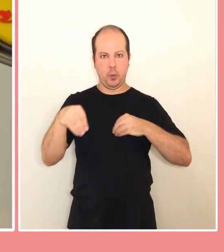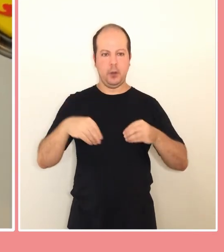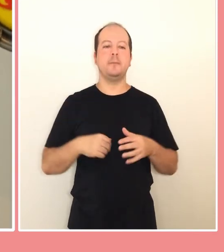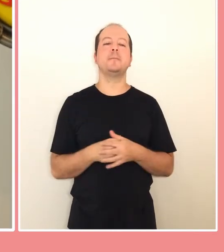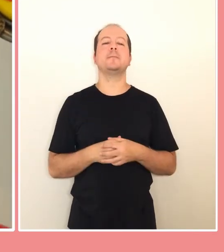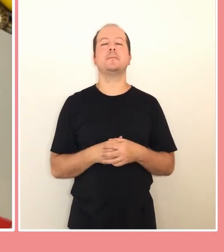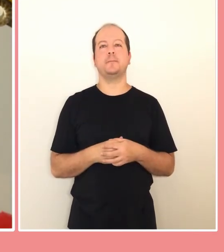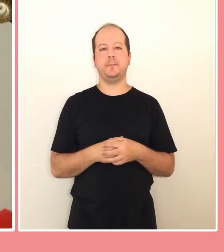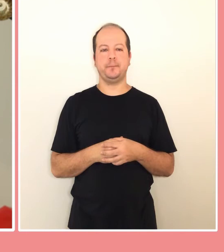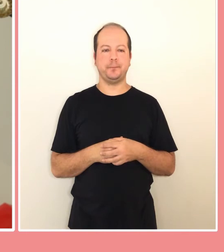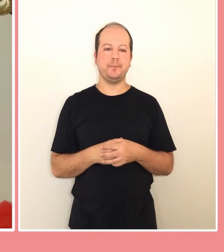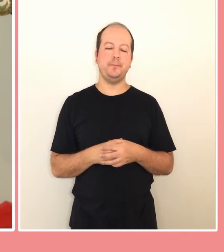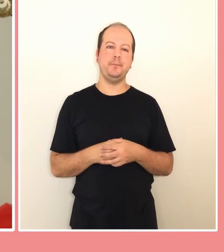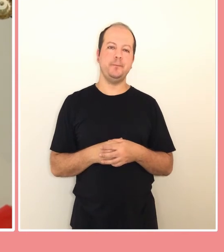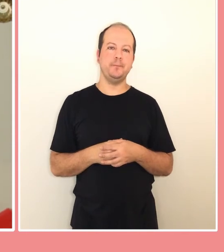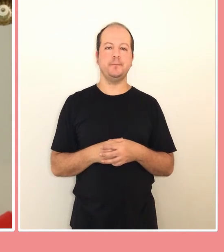aqui.